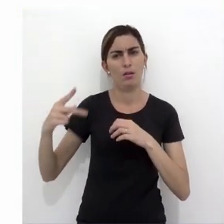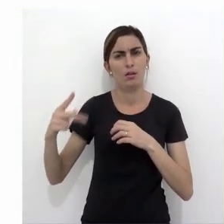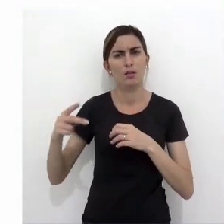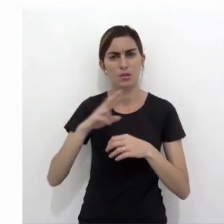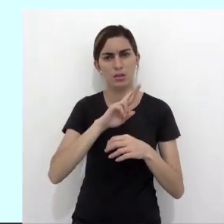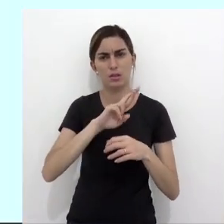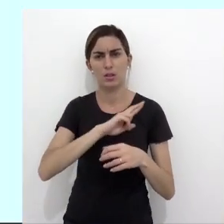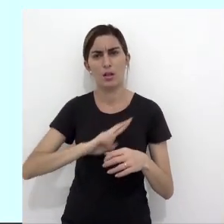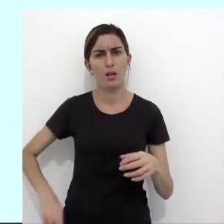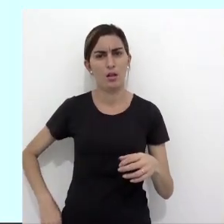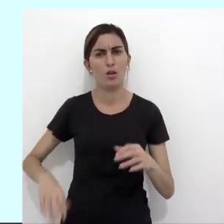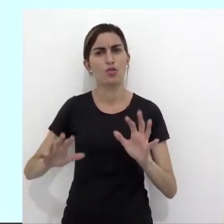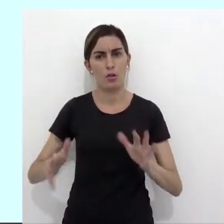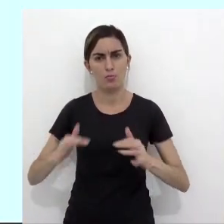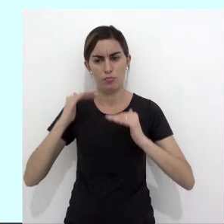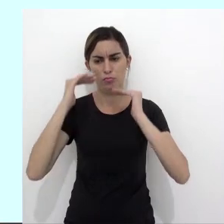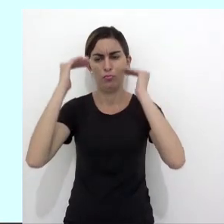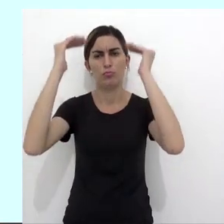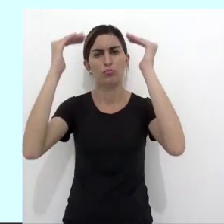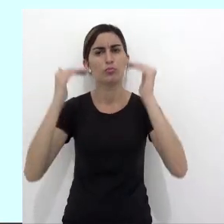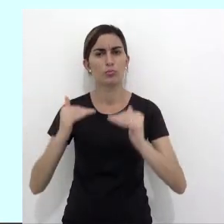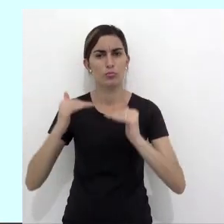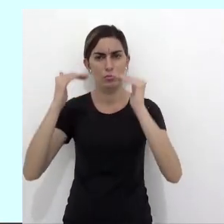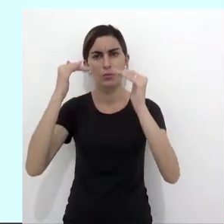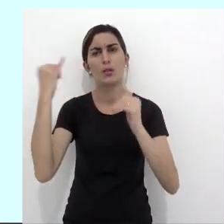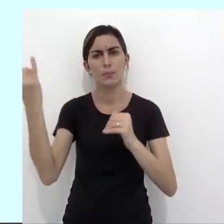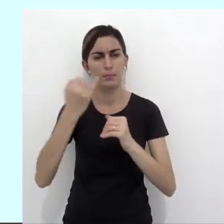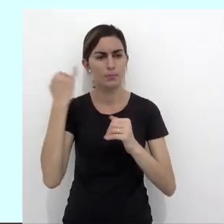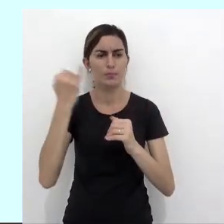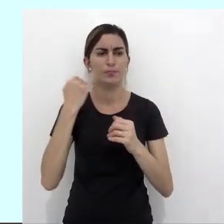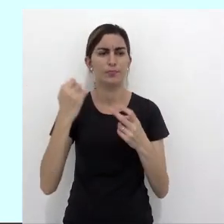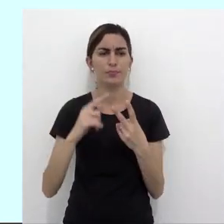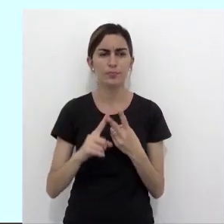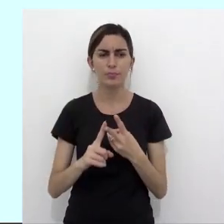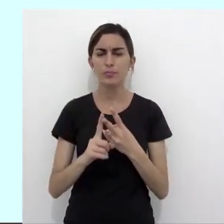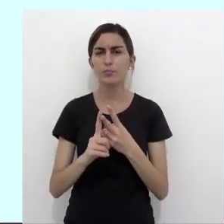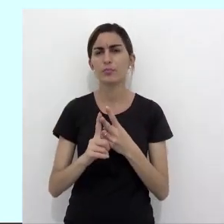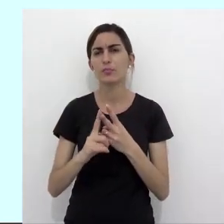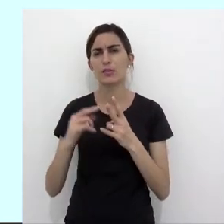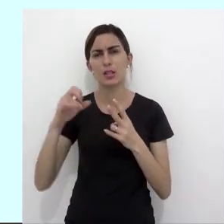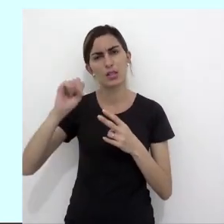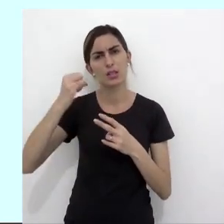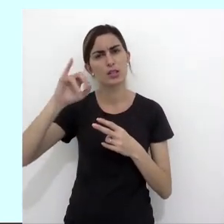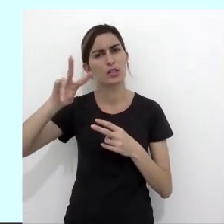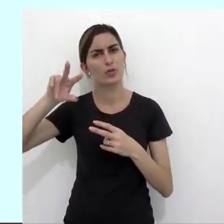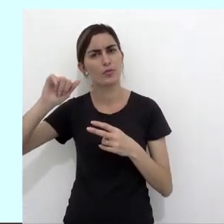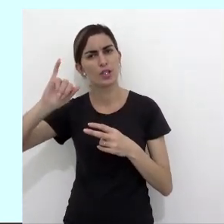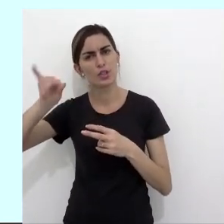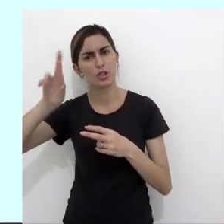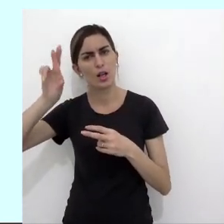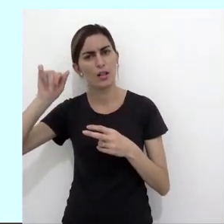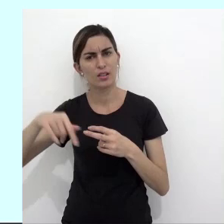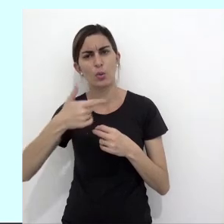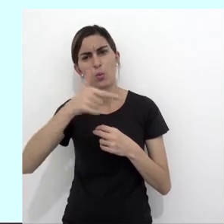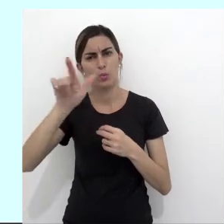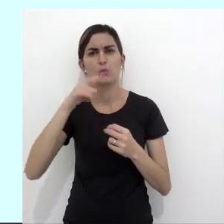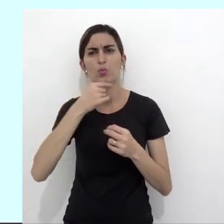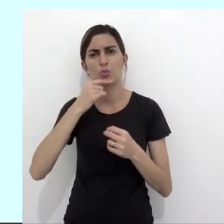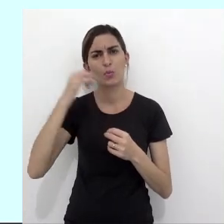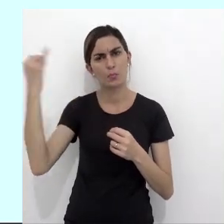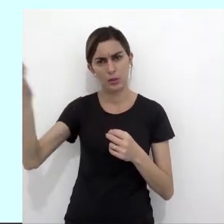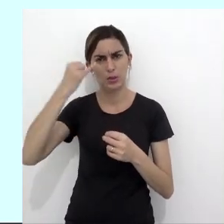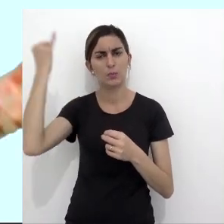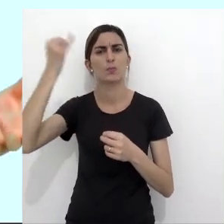estava bastante forte, com personagens importantes como Quintino Bocaiúva, Silva Jardim, que eram republicanos aí